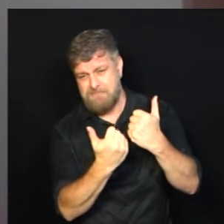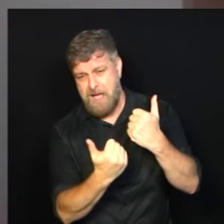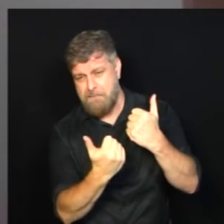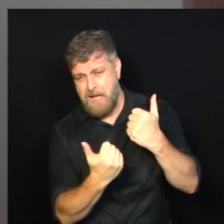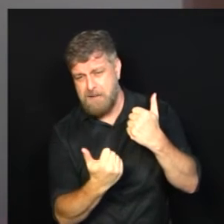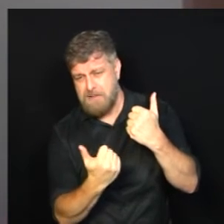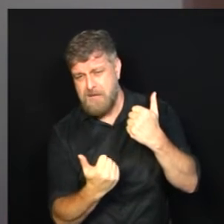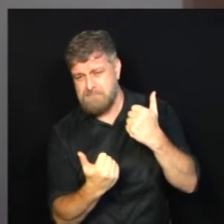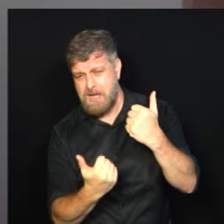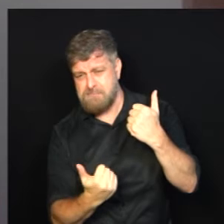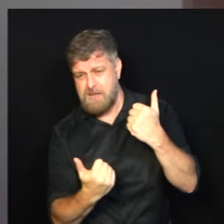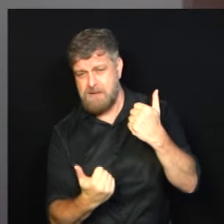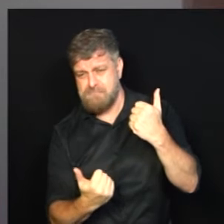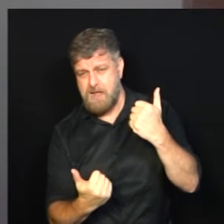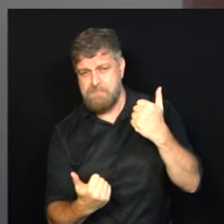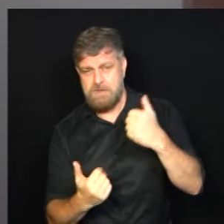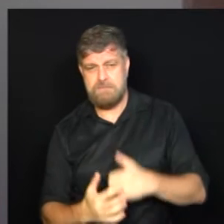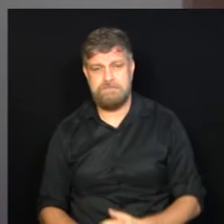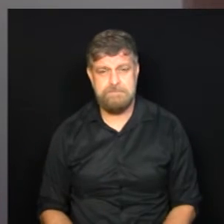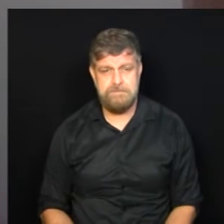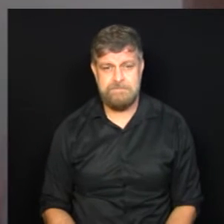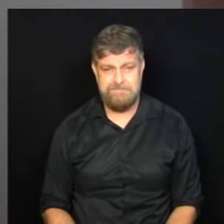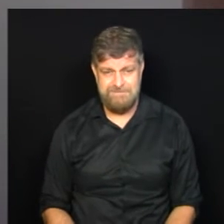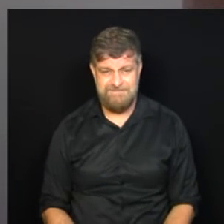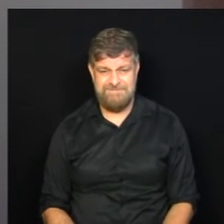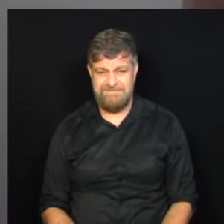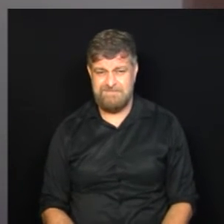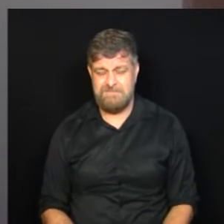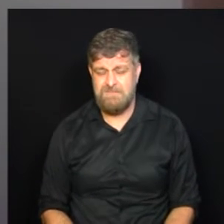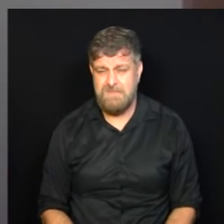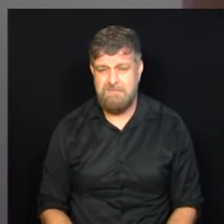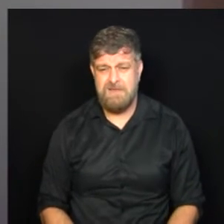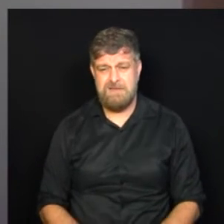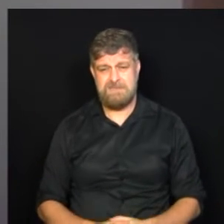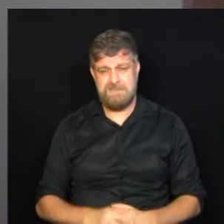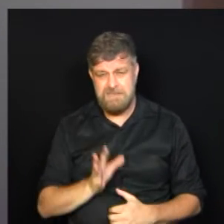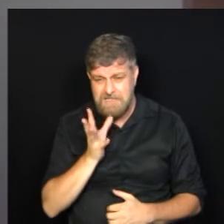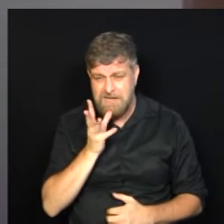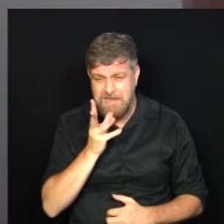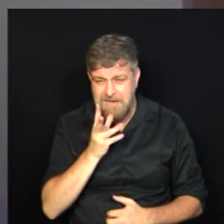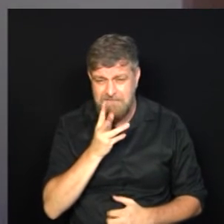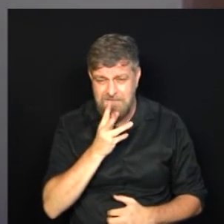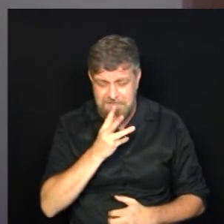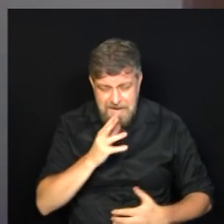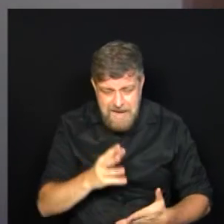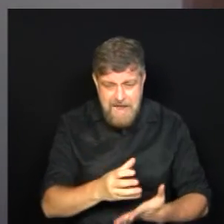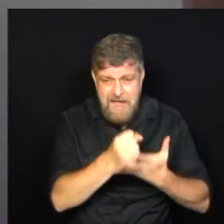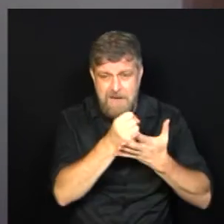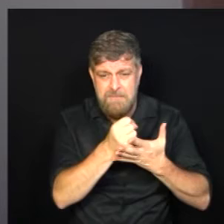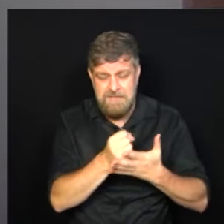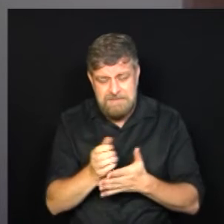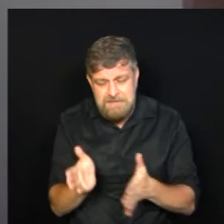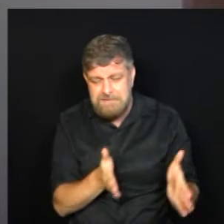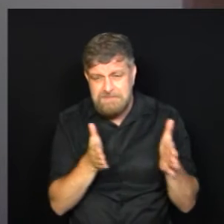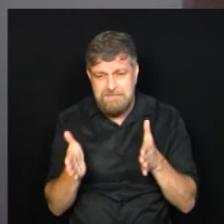menos um arrefecimento dessa recuperação. Para esse ano, né, um pouco